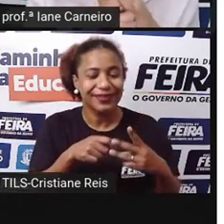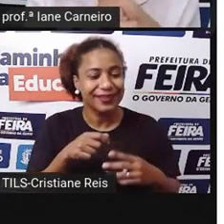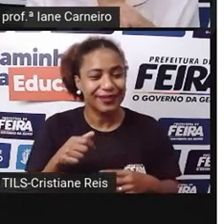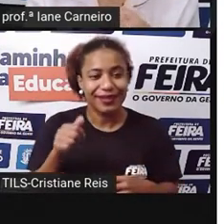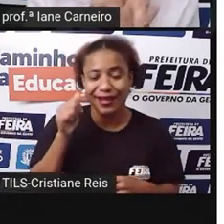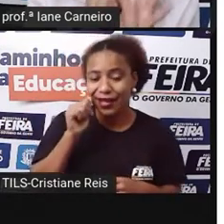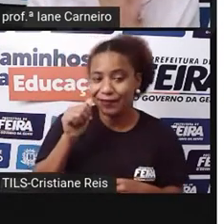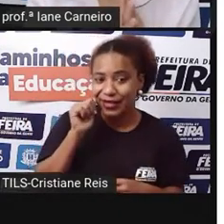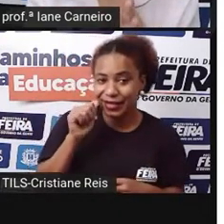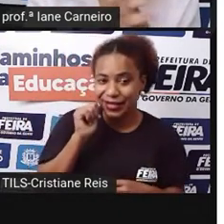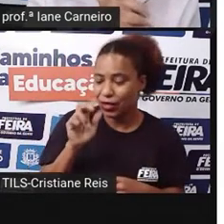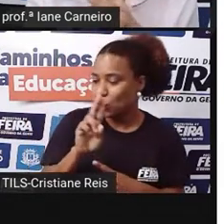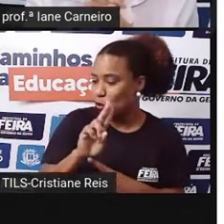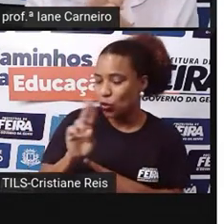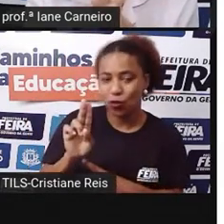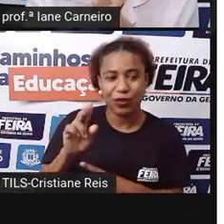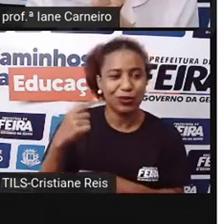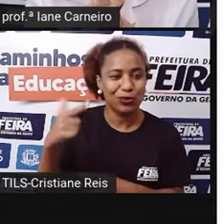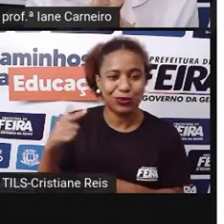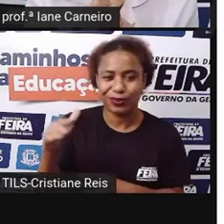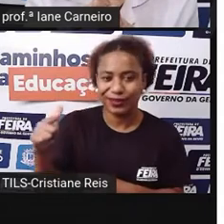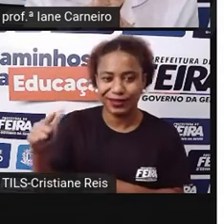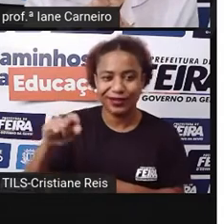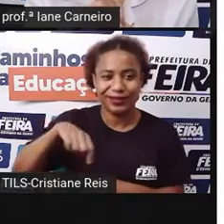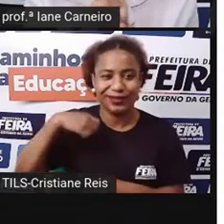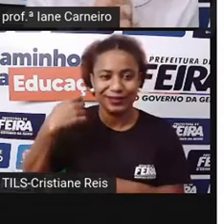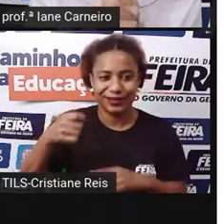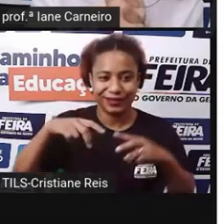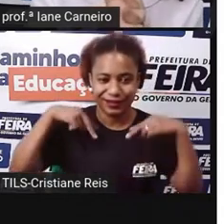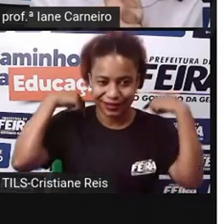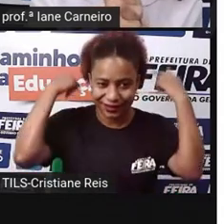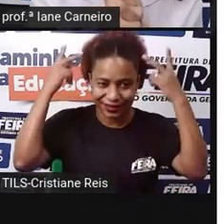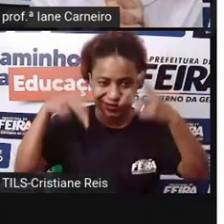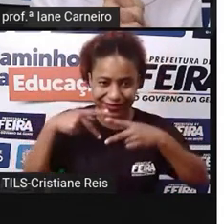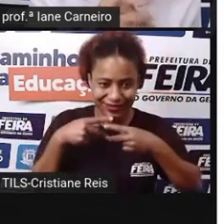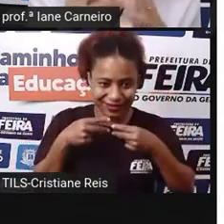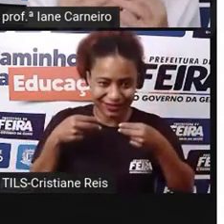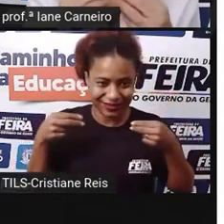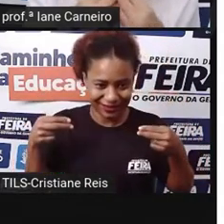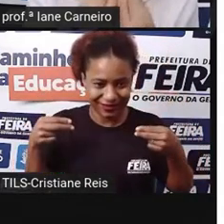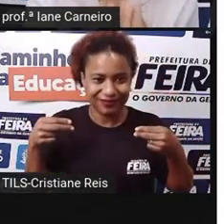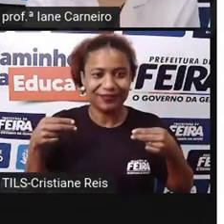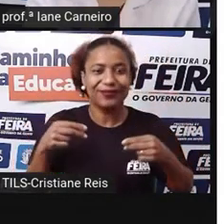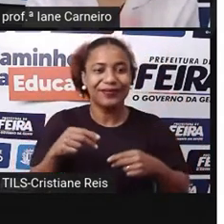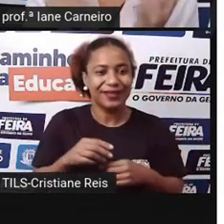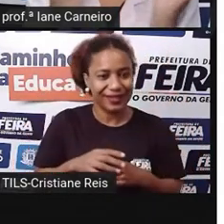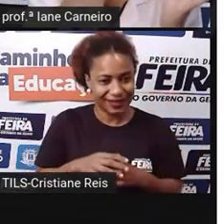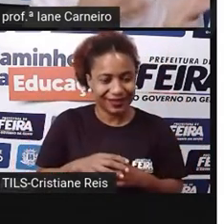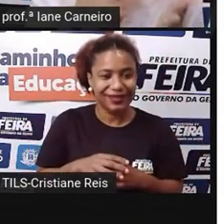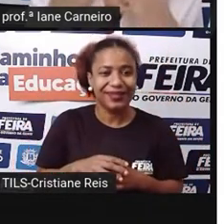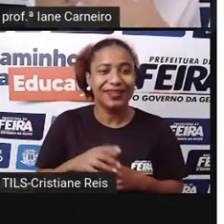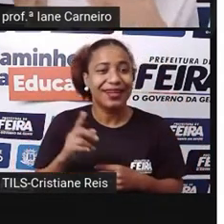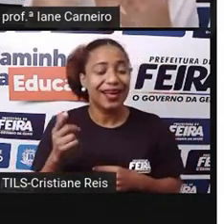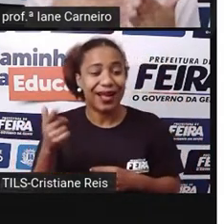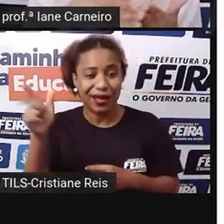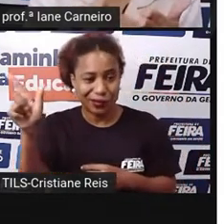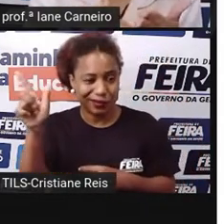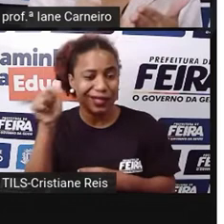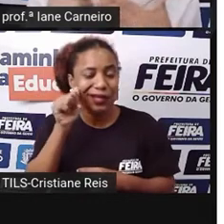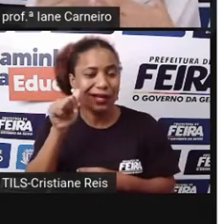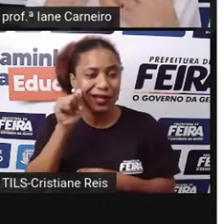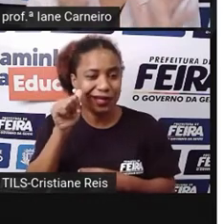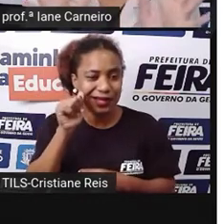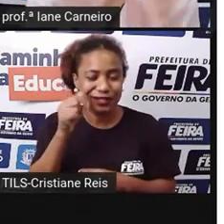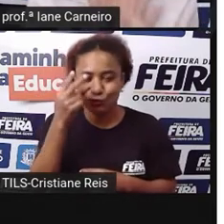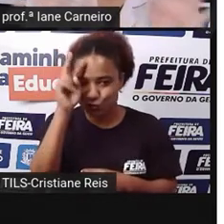nome, né? O nome dela, diferente, por exemplo, da Pequena Sereia, né? Que o nome dela é Ariel. Aqui na Chapeuzinho